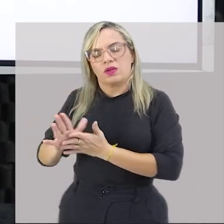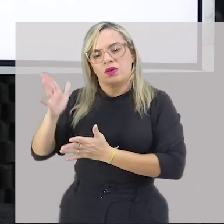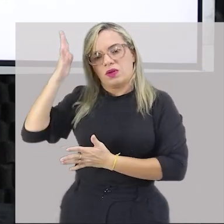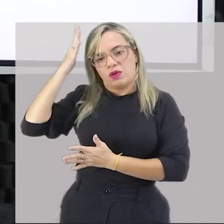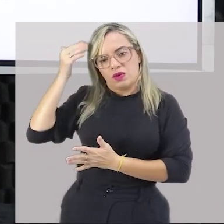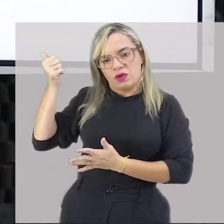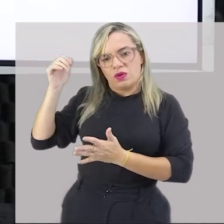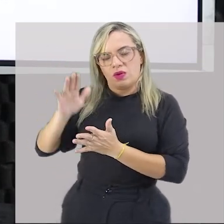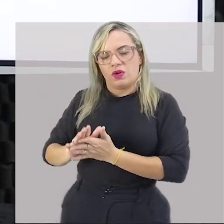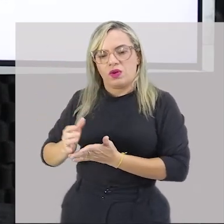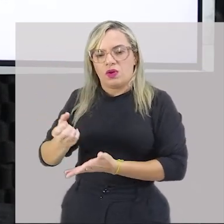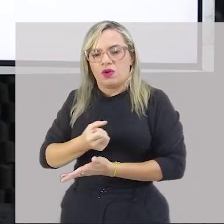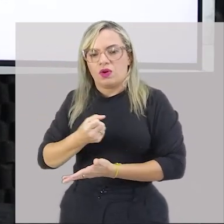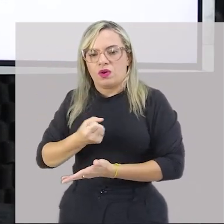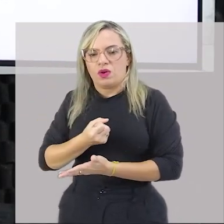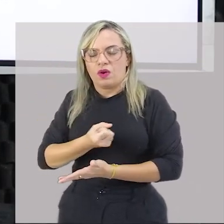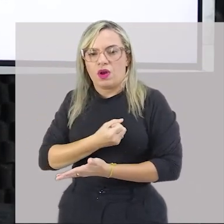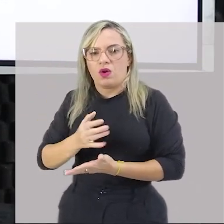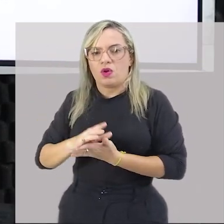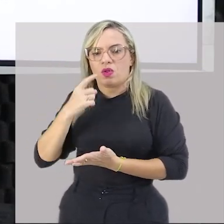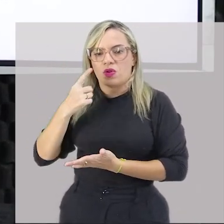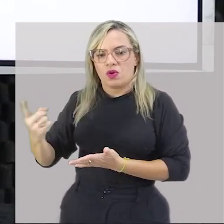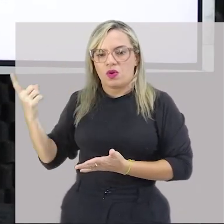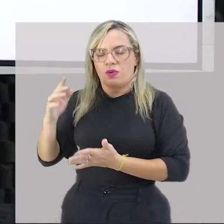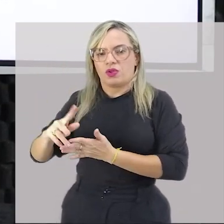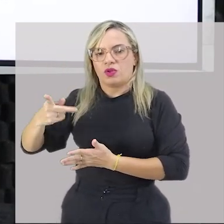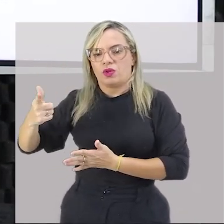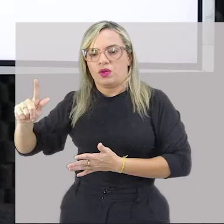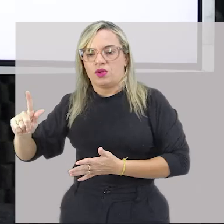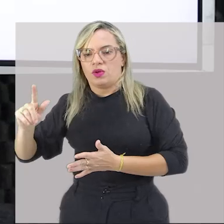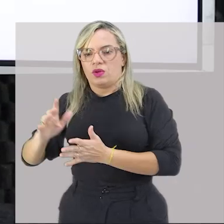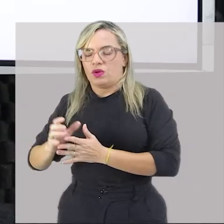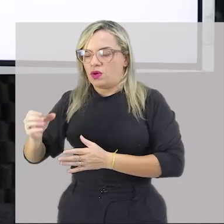que você sabia o valor, e você ia colocando. E aí você